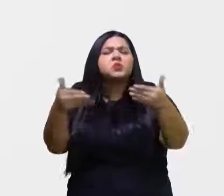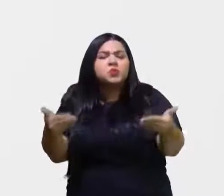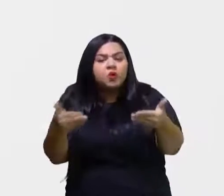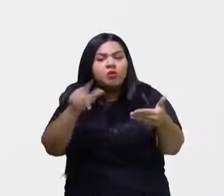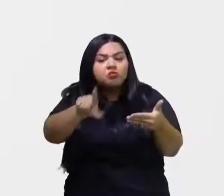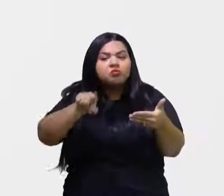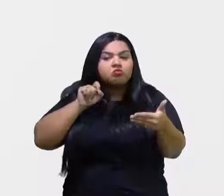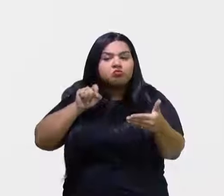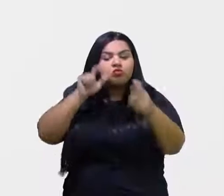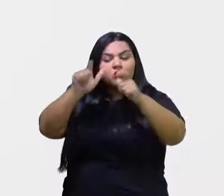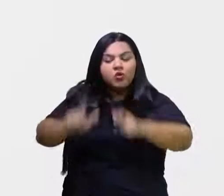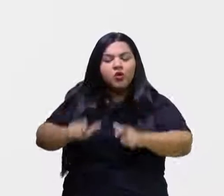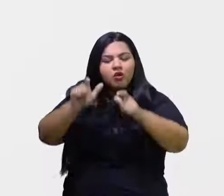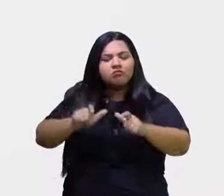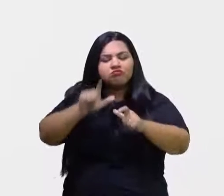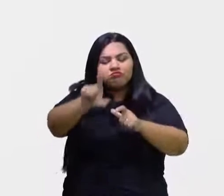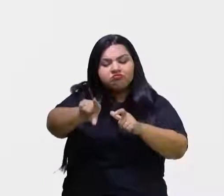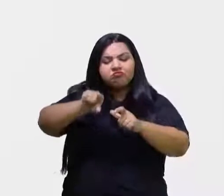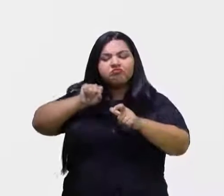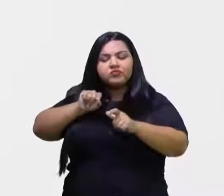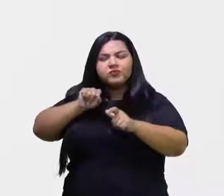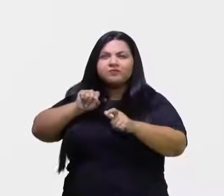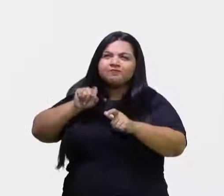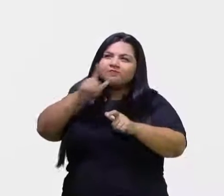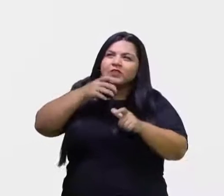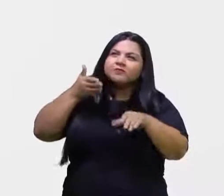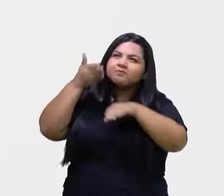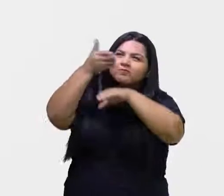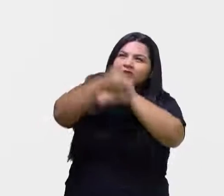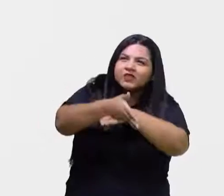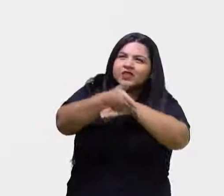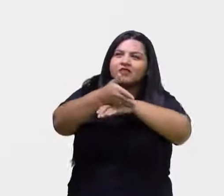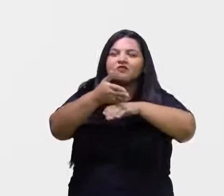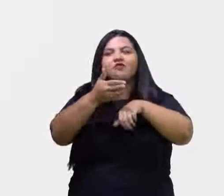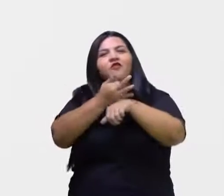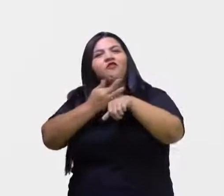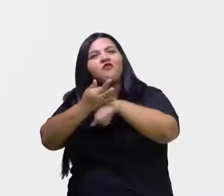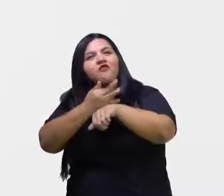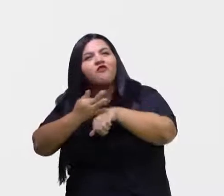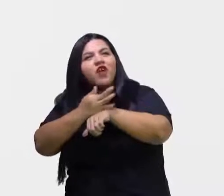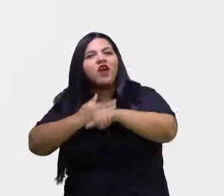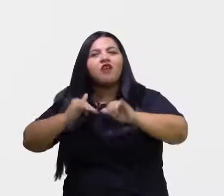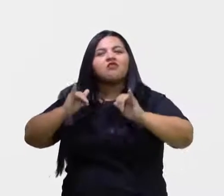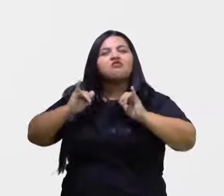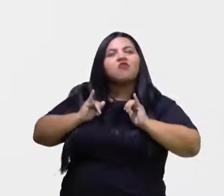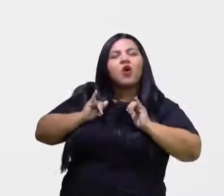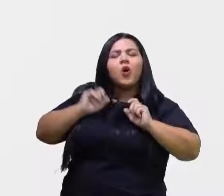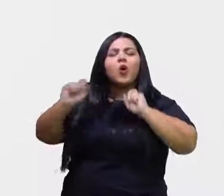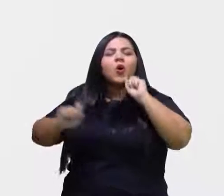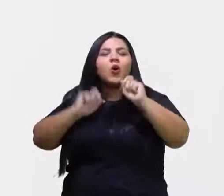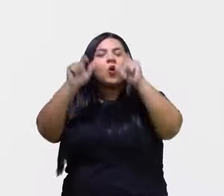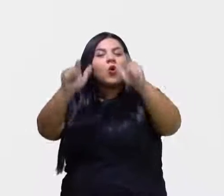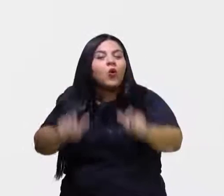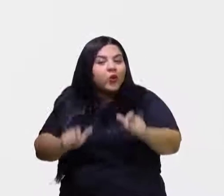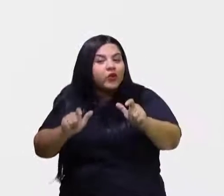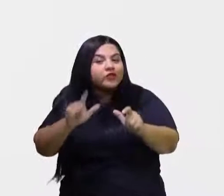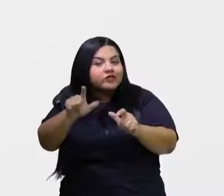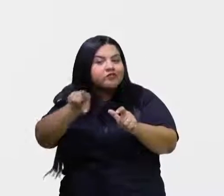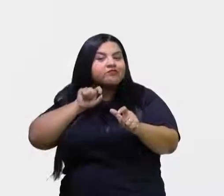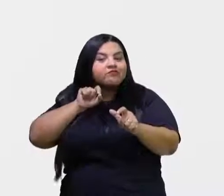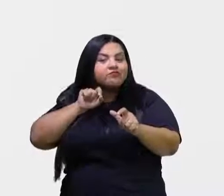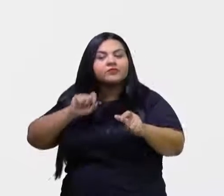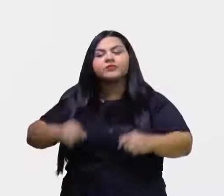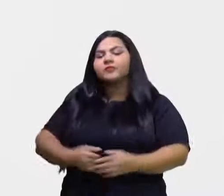pudesse escolher agora onde gostaria de passar suas férias, né? Então vamos dar asas à imaginação e pensar